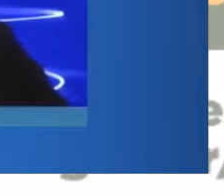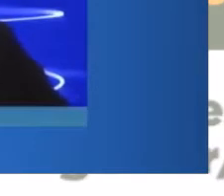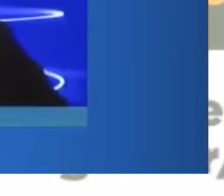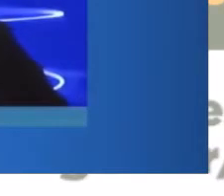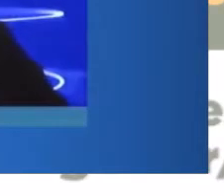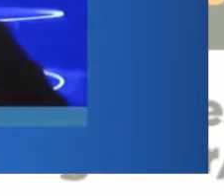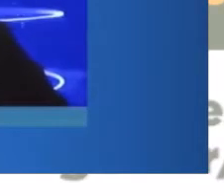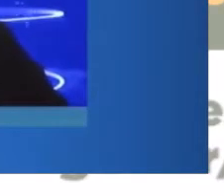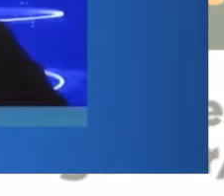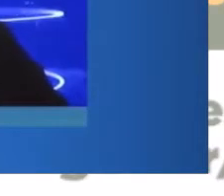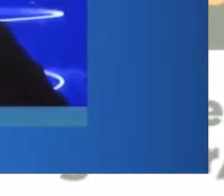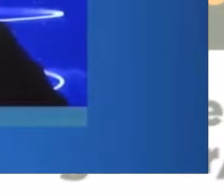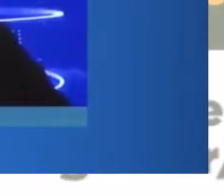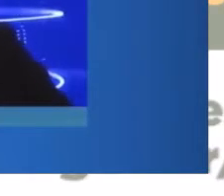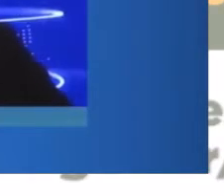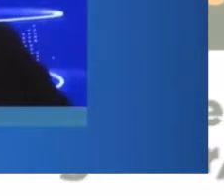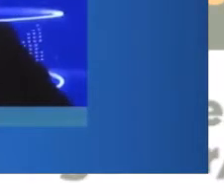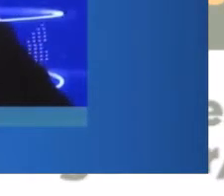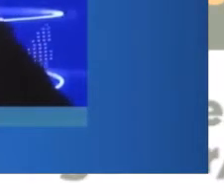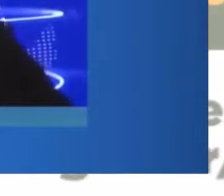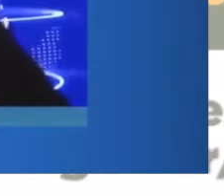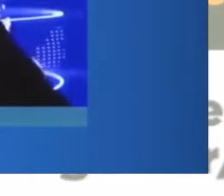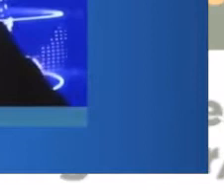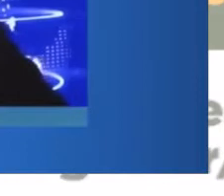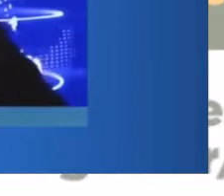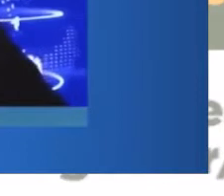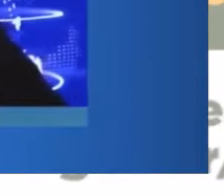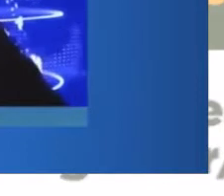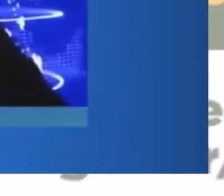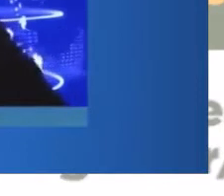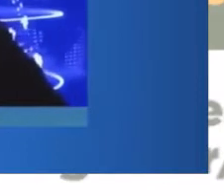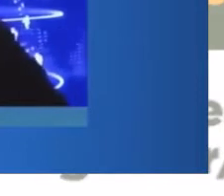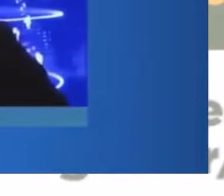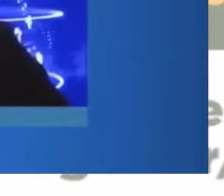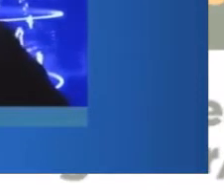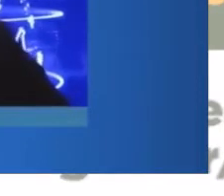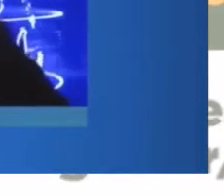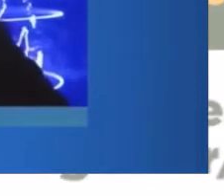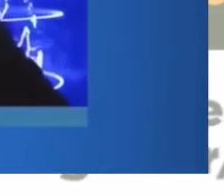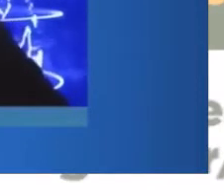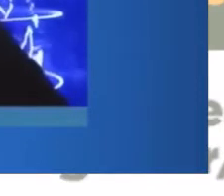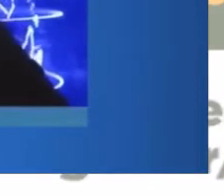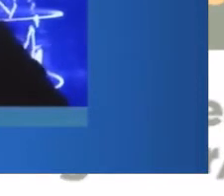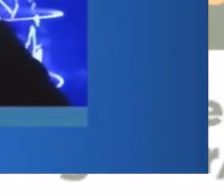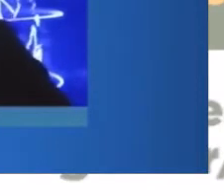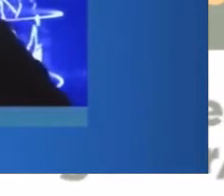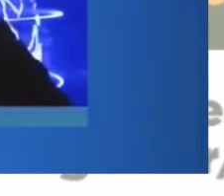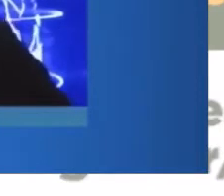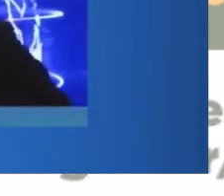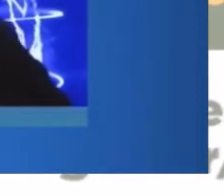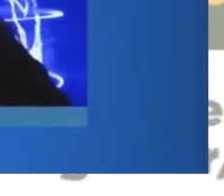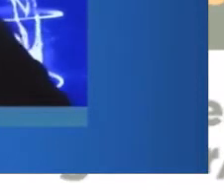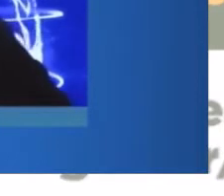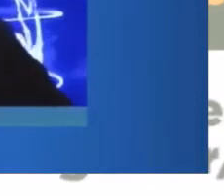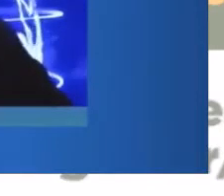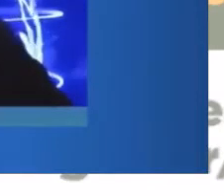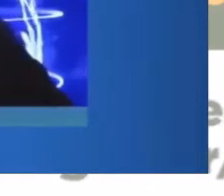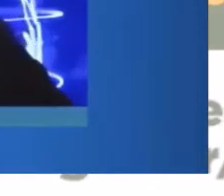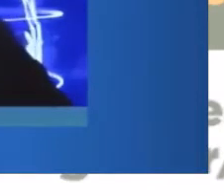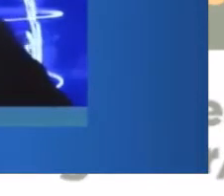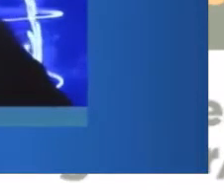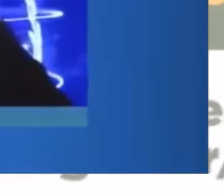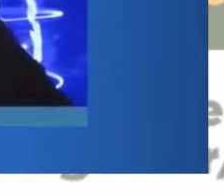mais proporcionalmente do que as empresas públicas. Tá? Se a gente pega casos como o município de Uruguaiana, no Rio Grande do Sul, depois que o serviço